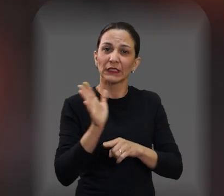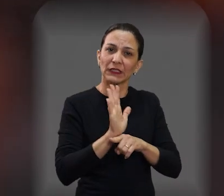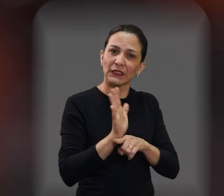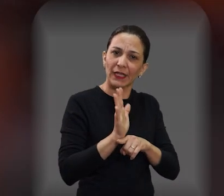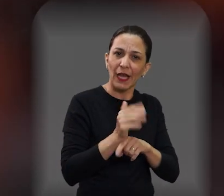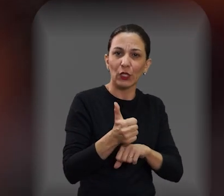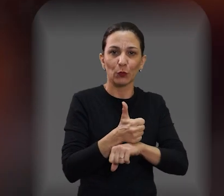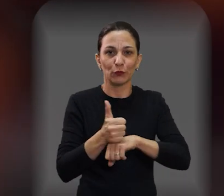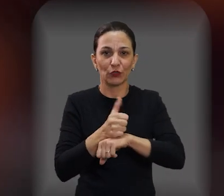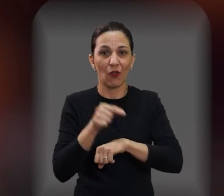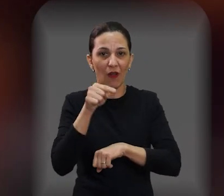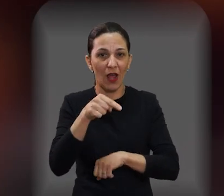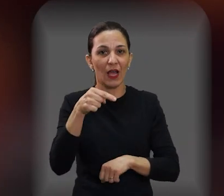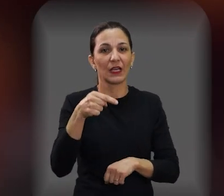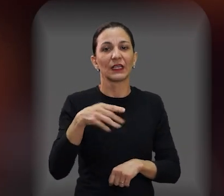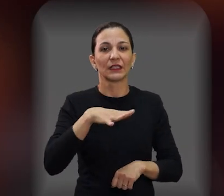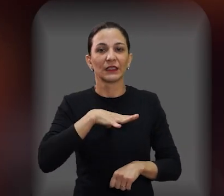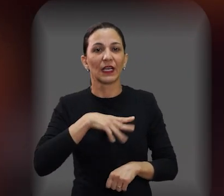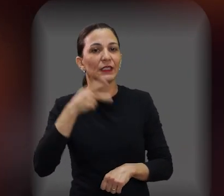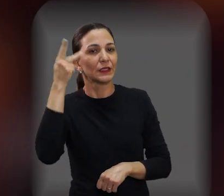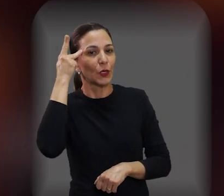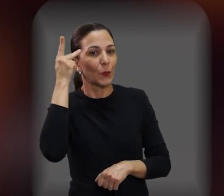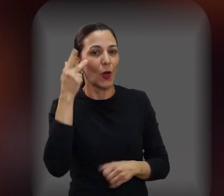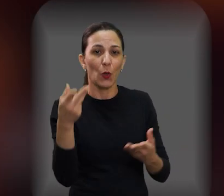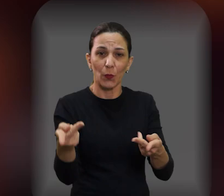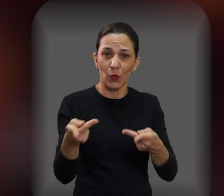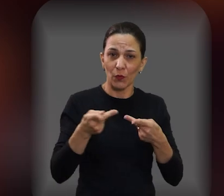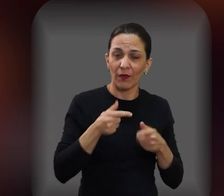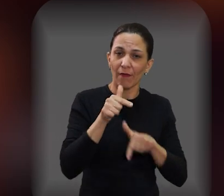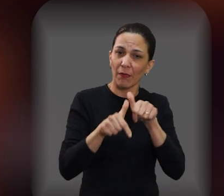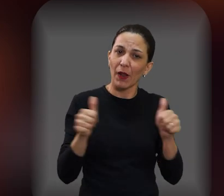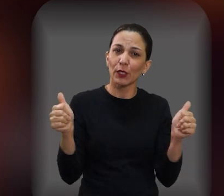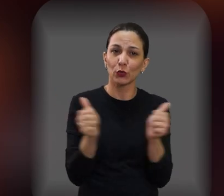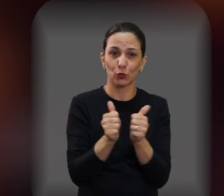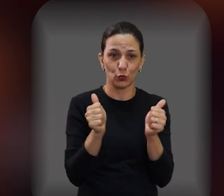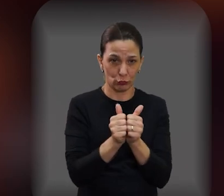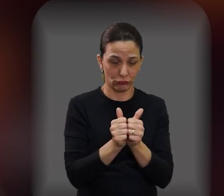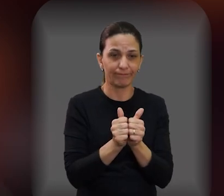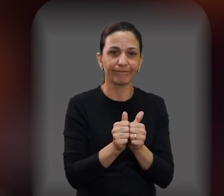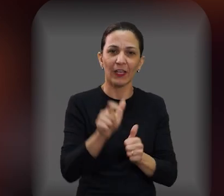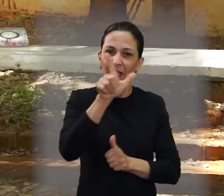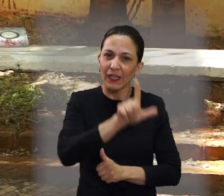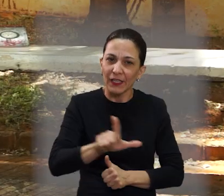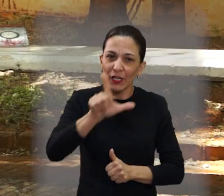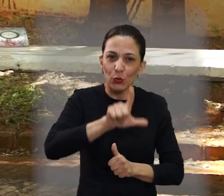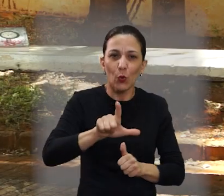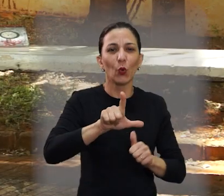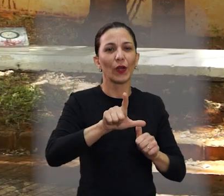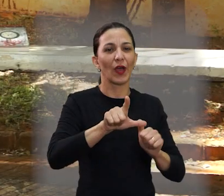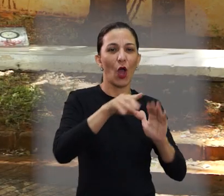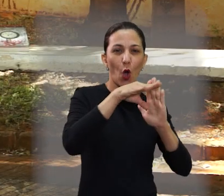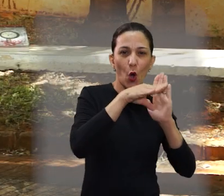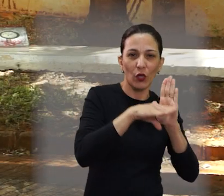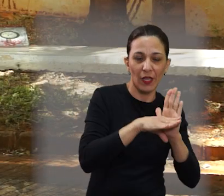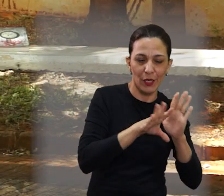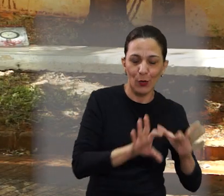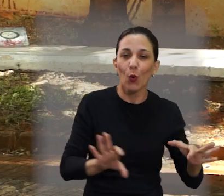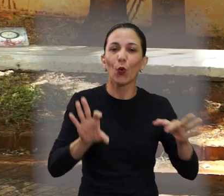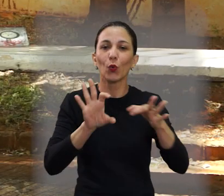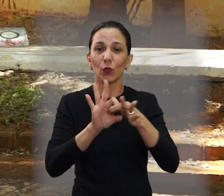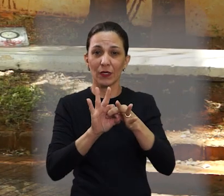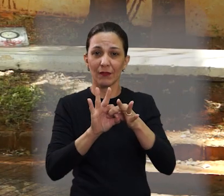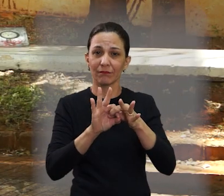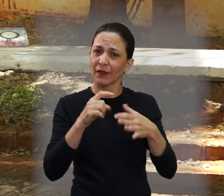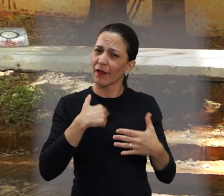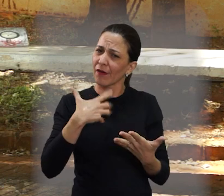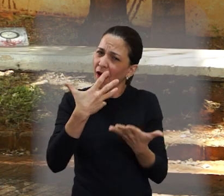Risco, que eu recebi esse convite do Renato Siqueira e do Beto Perocena. Eles são de São Paulo, eles são produtores, cineastas, e eles